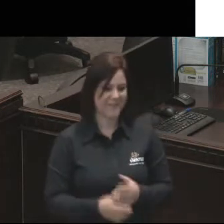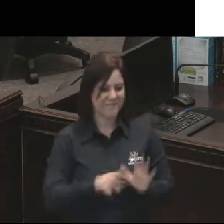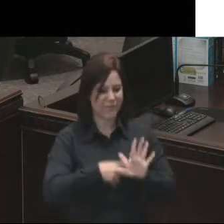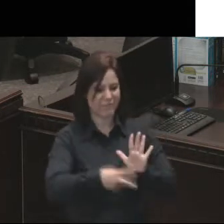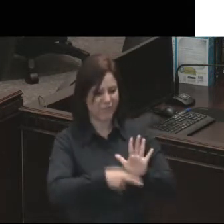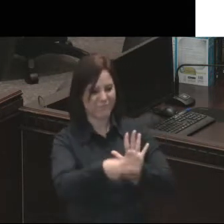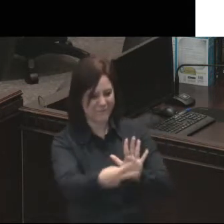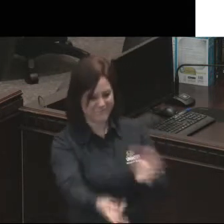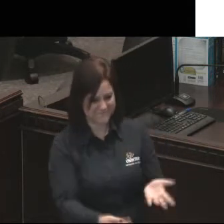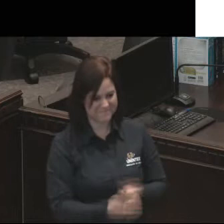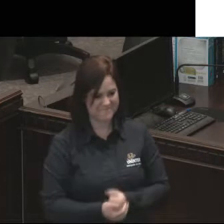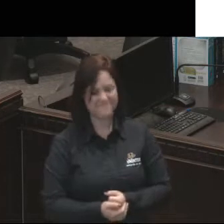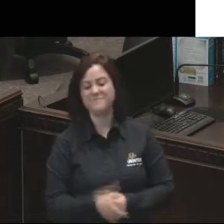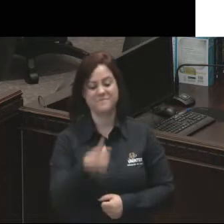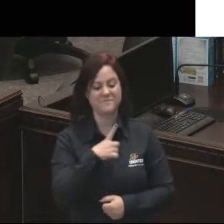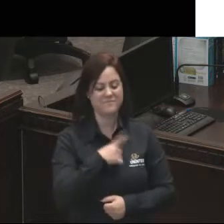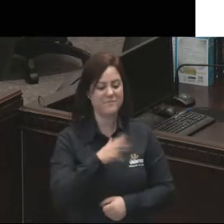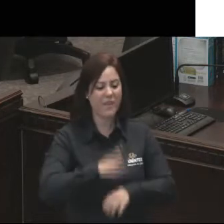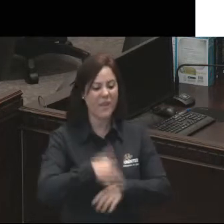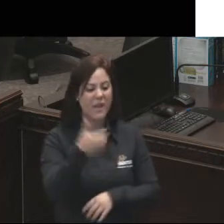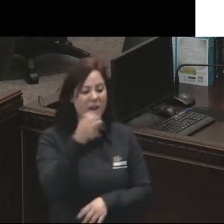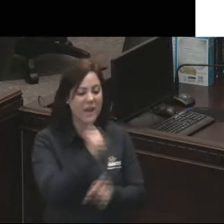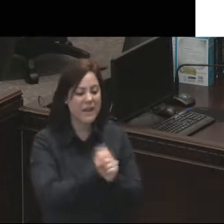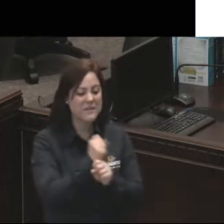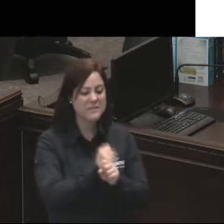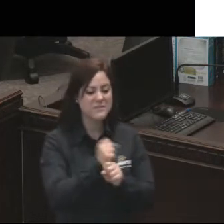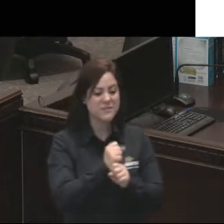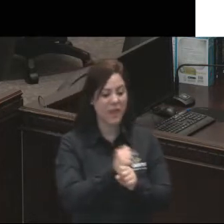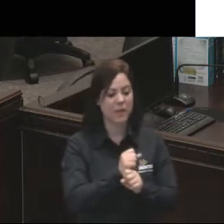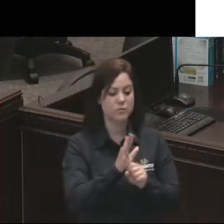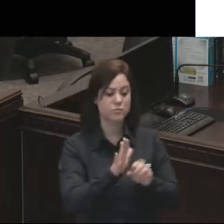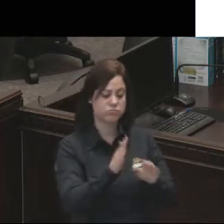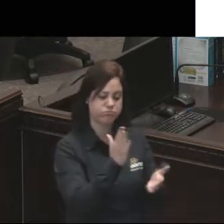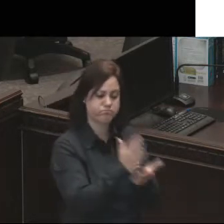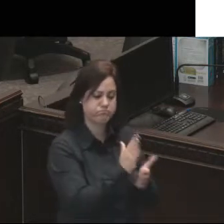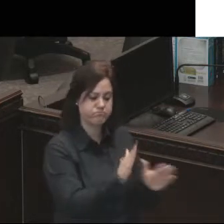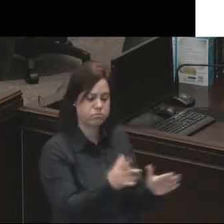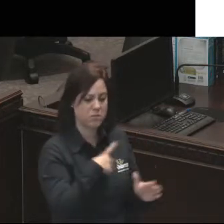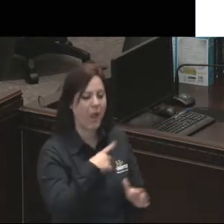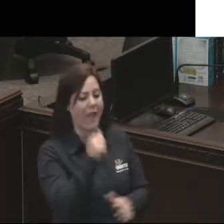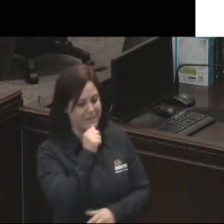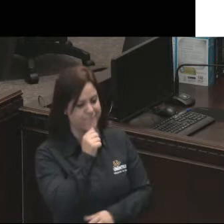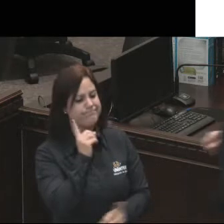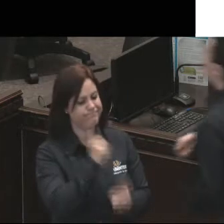foi recolhido, mas ficou mais de 10 anos ali, ele foi recolhido, e tem ainda alguns